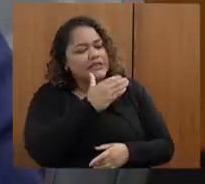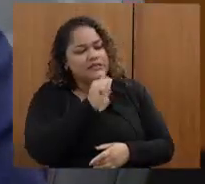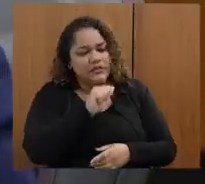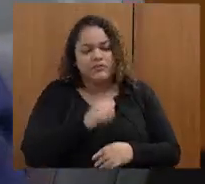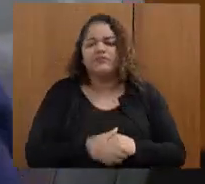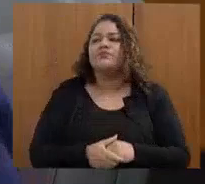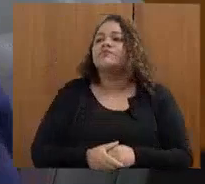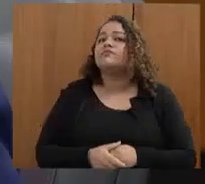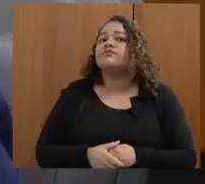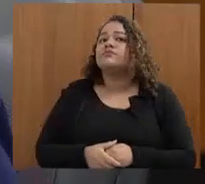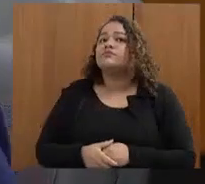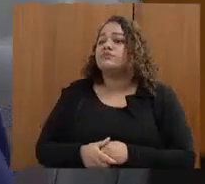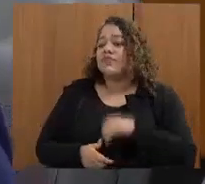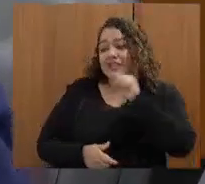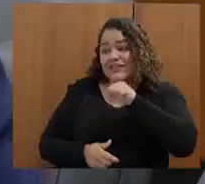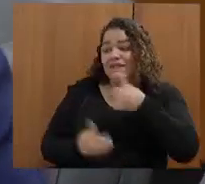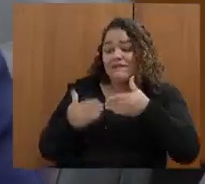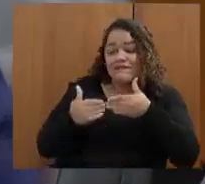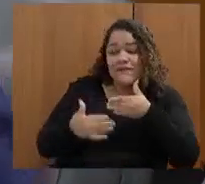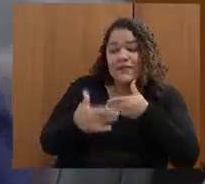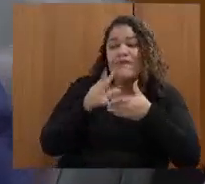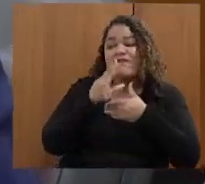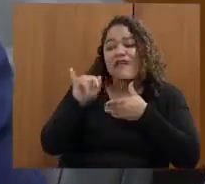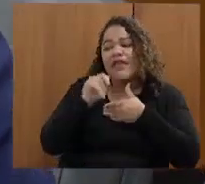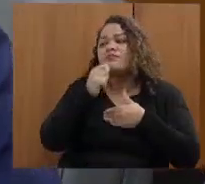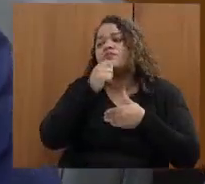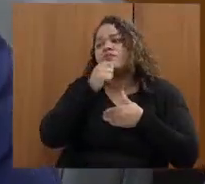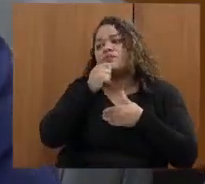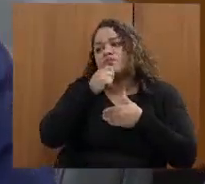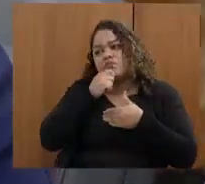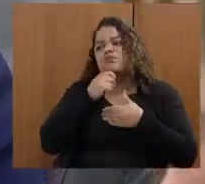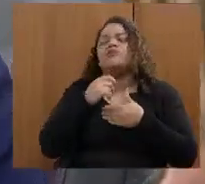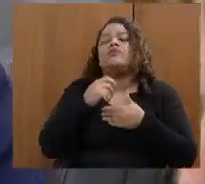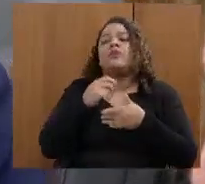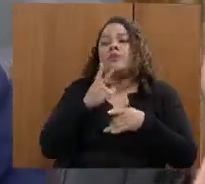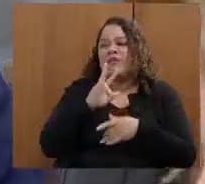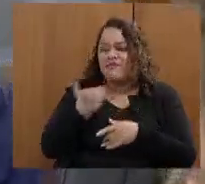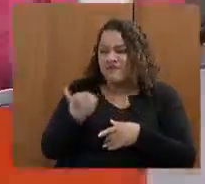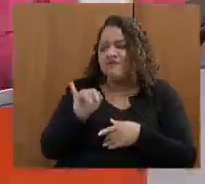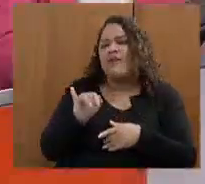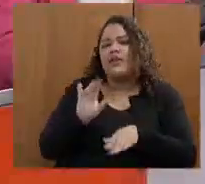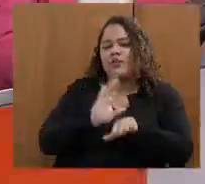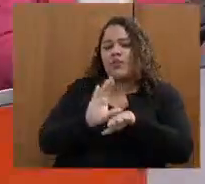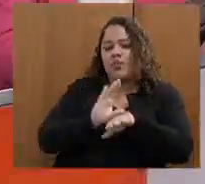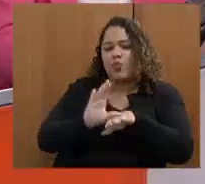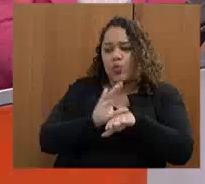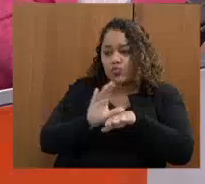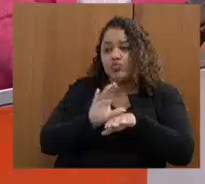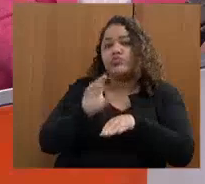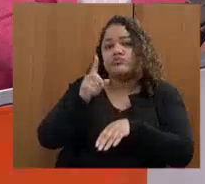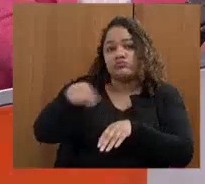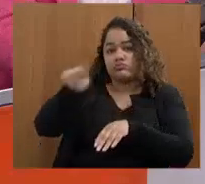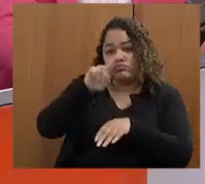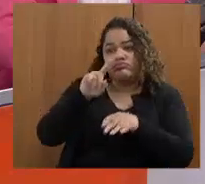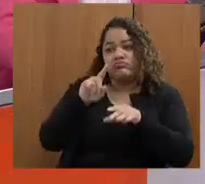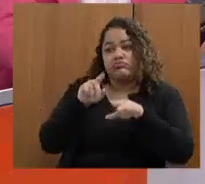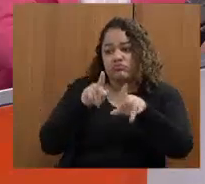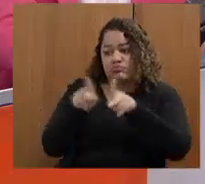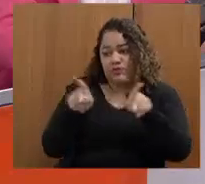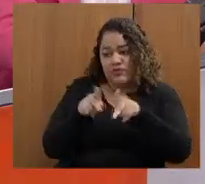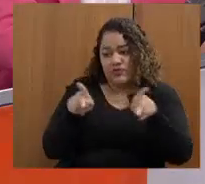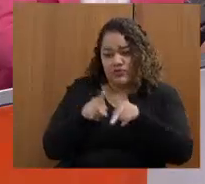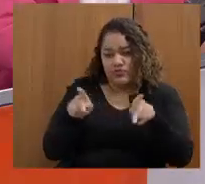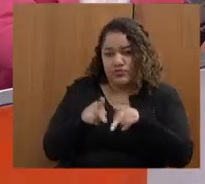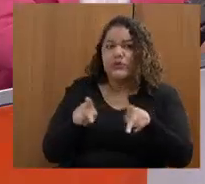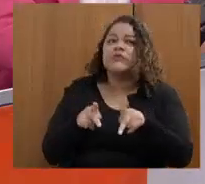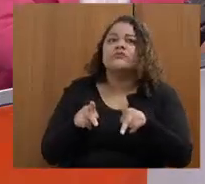iremos ofertar não ofertamos ainda Ok deputada o discurso de formação para esses professores é não